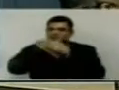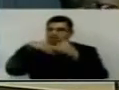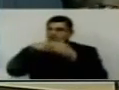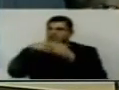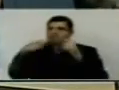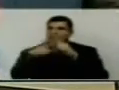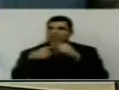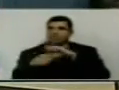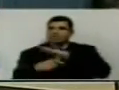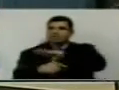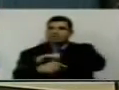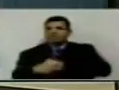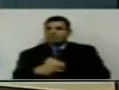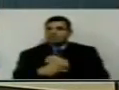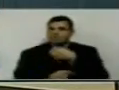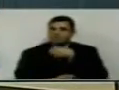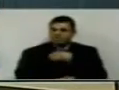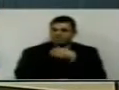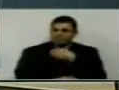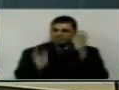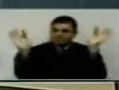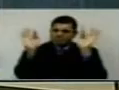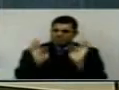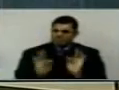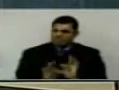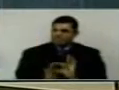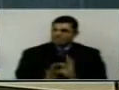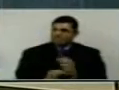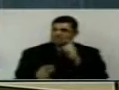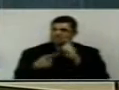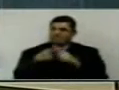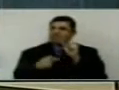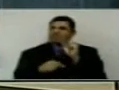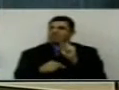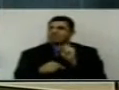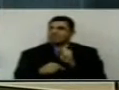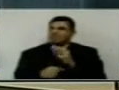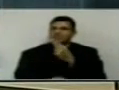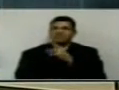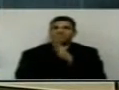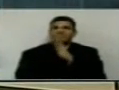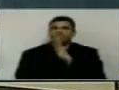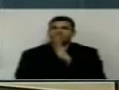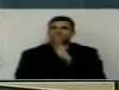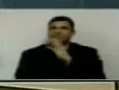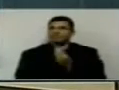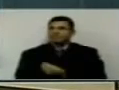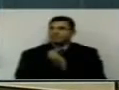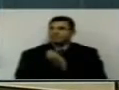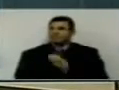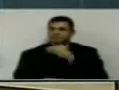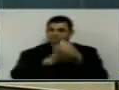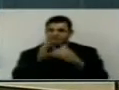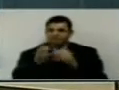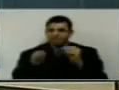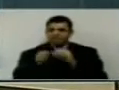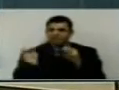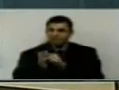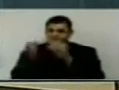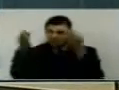eu tenho amor, afeto, e por quem eu vou reconhecer a minha vida toda, e faço questão